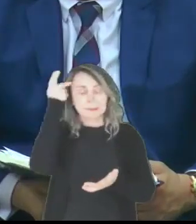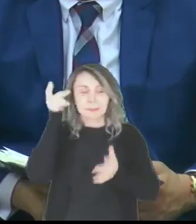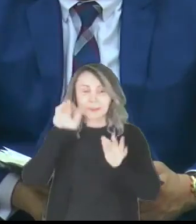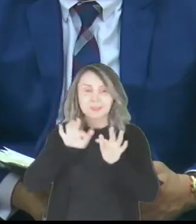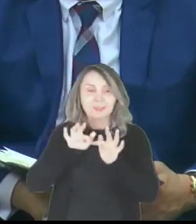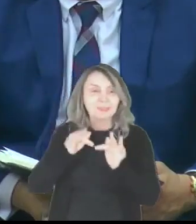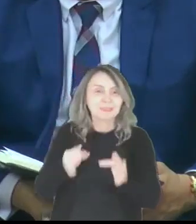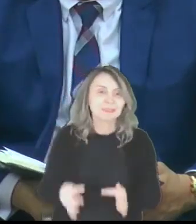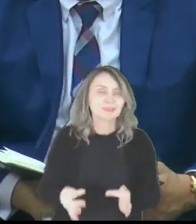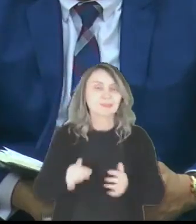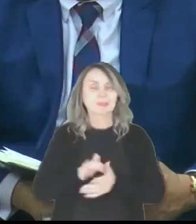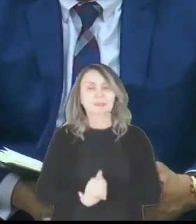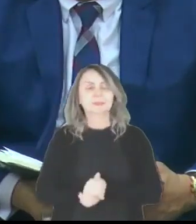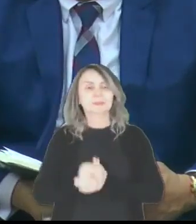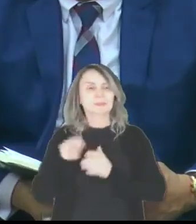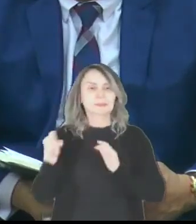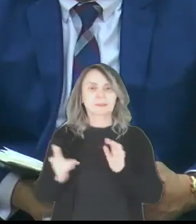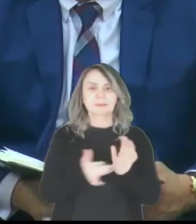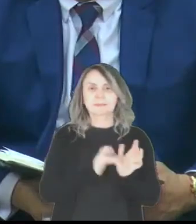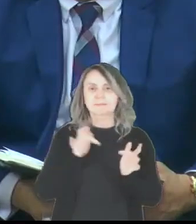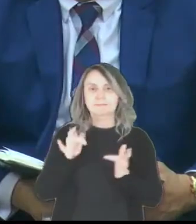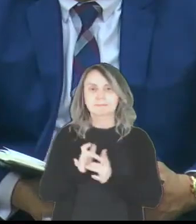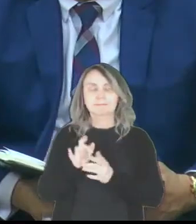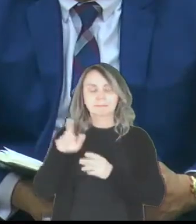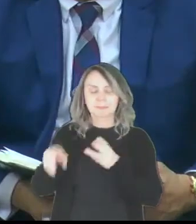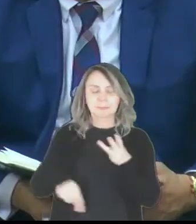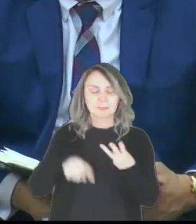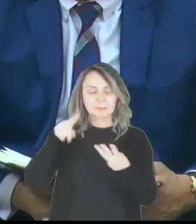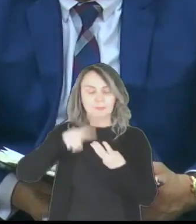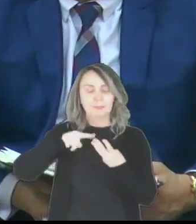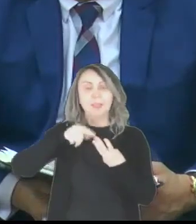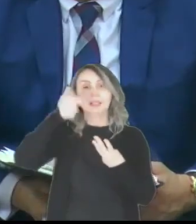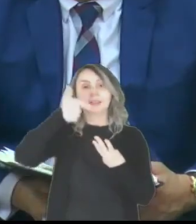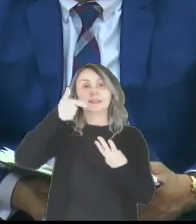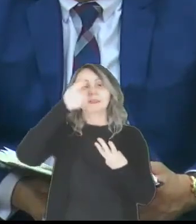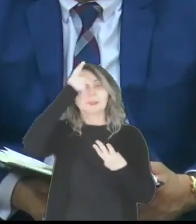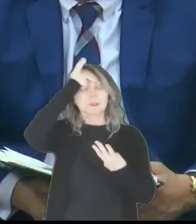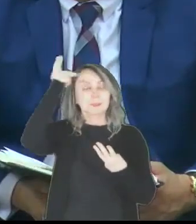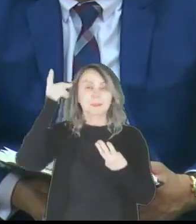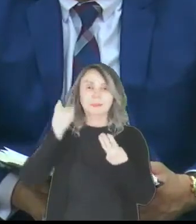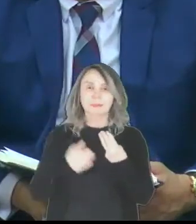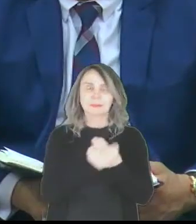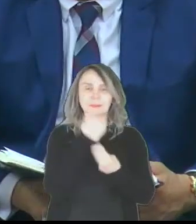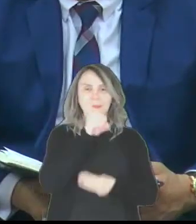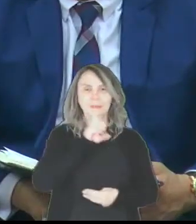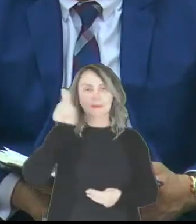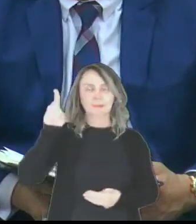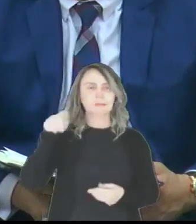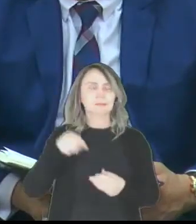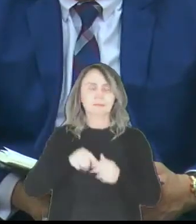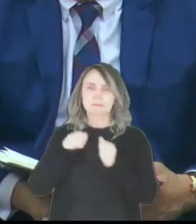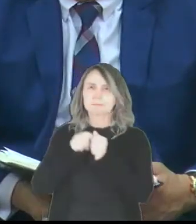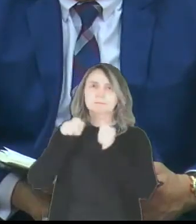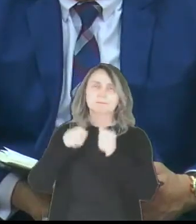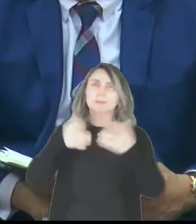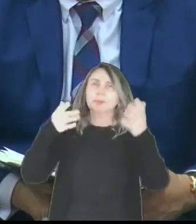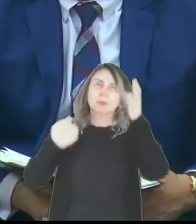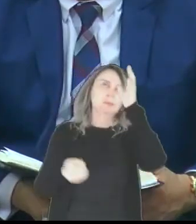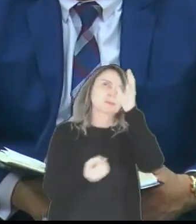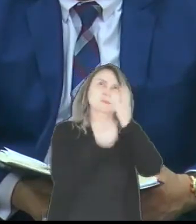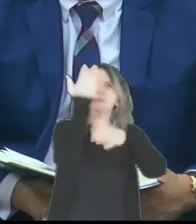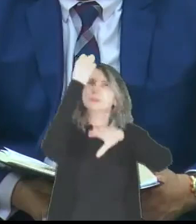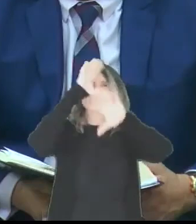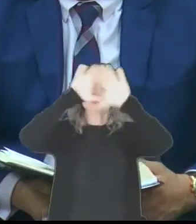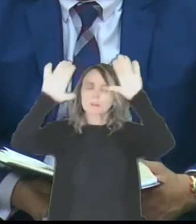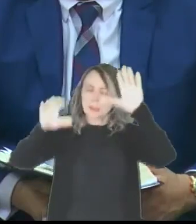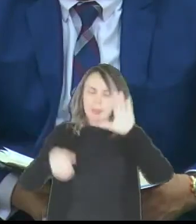sabem que Jesus, ele é a segunda pessoa da Trindade. Ele foi quem criou o céu e a terra. A Bíblia diz